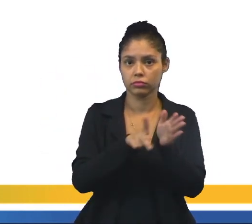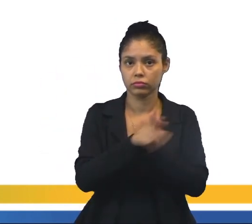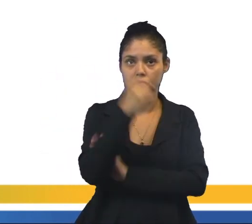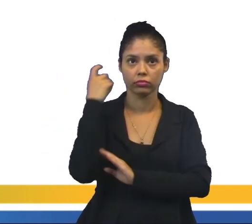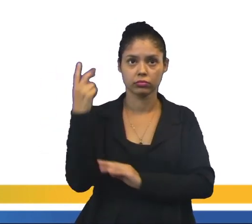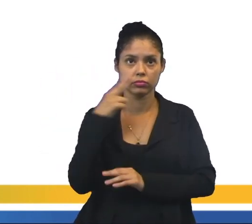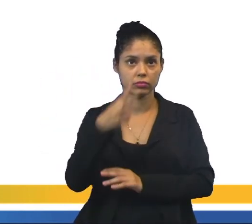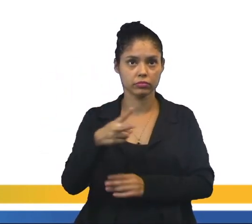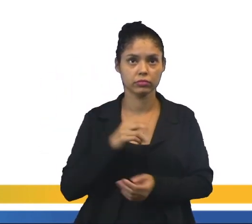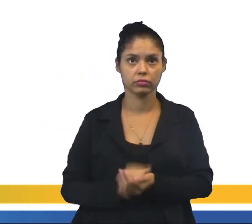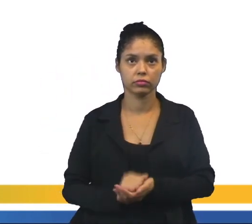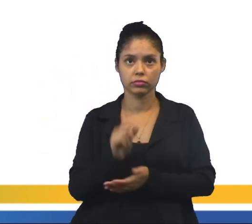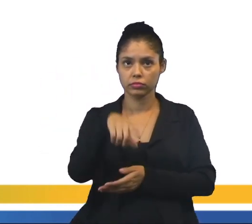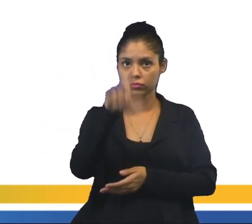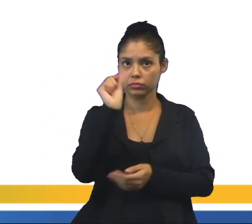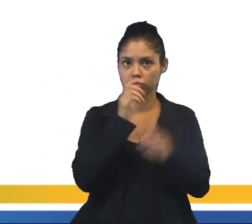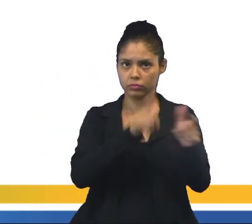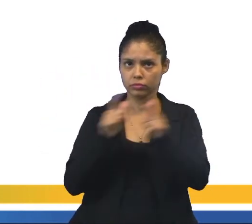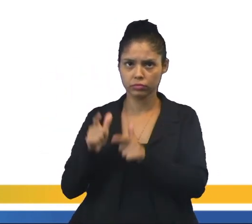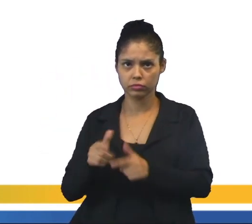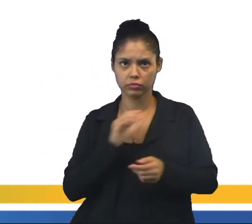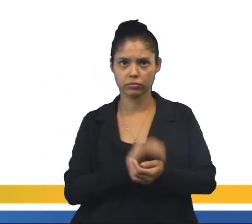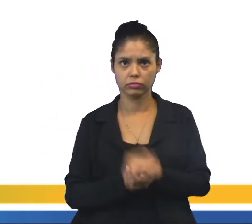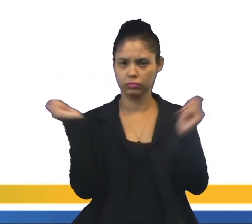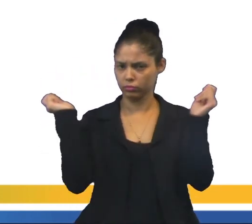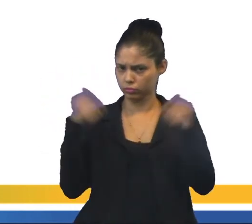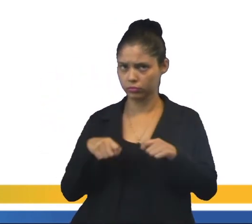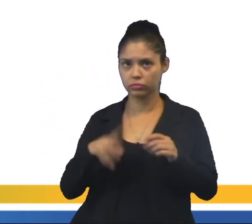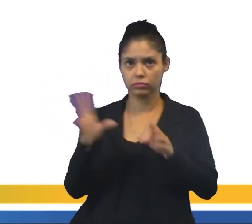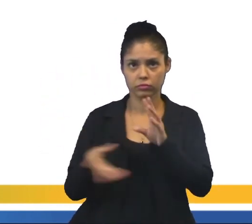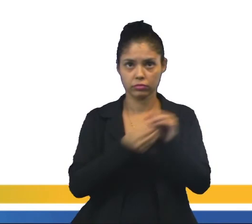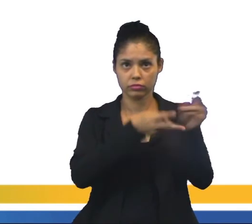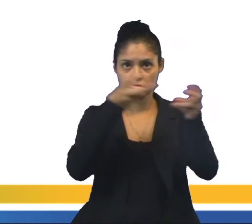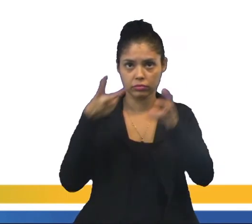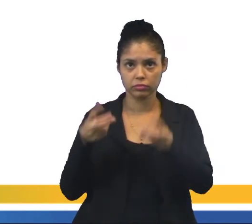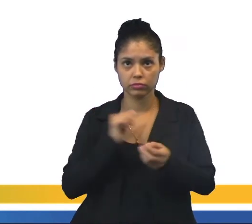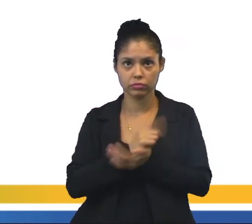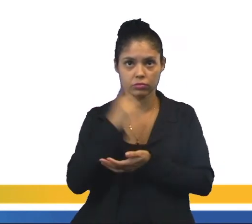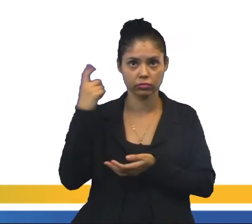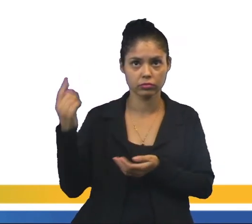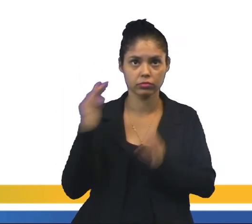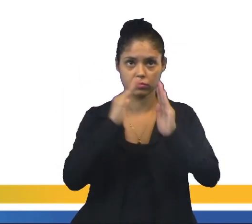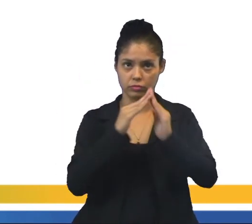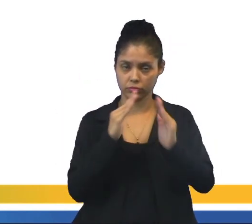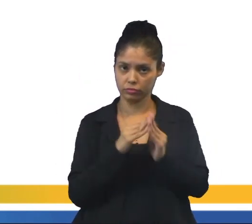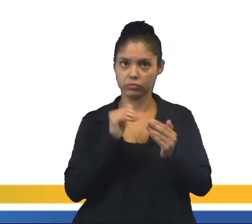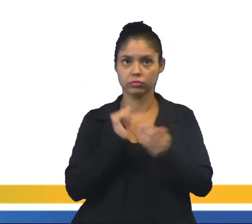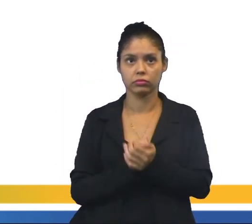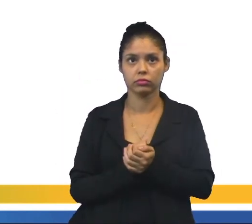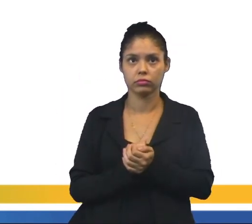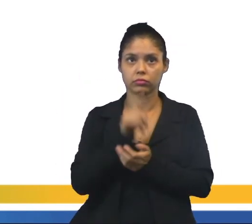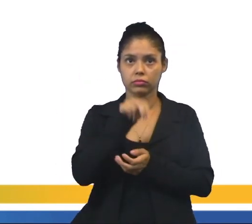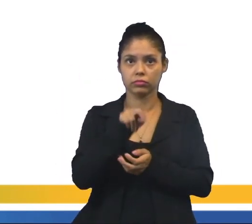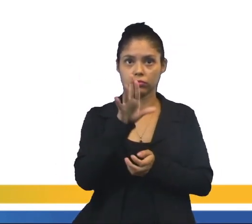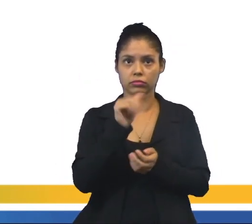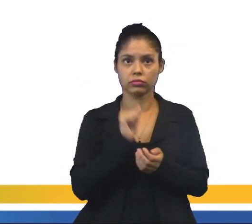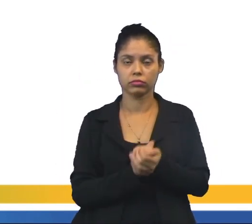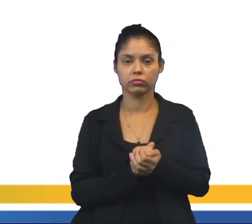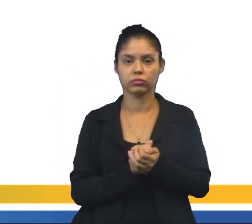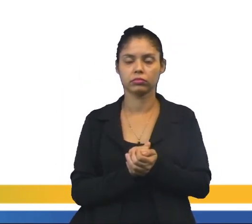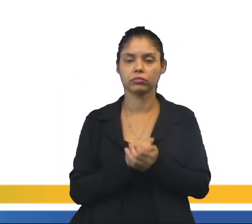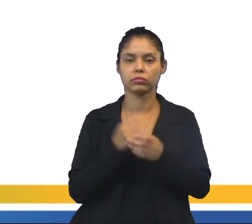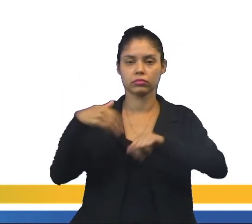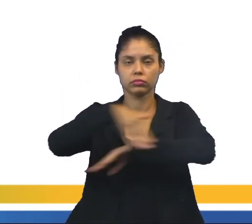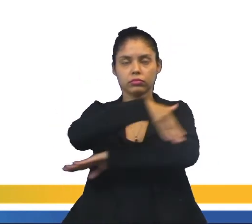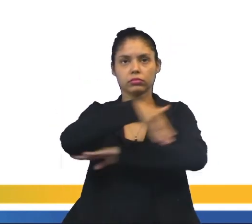gente viu. Escolha algum lugar possível de perceber bem o som. Pode ser na sua casa, no seu quarto, no